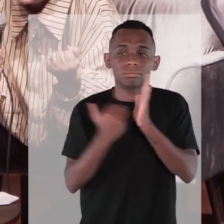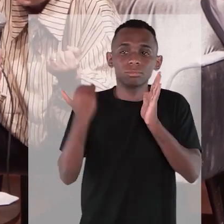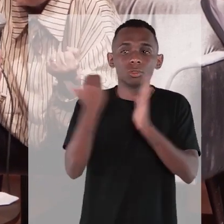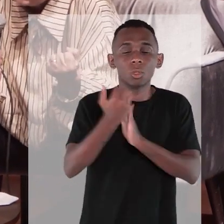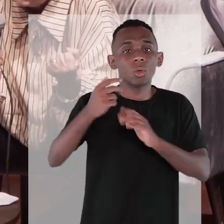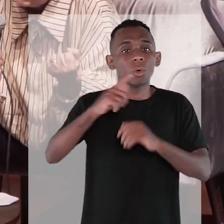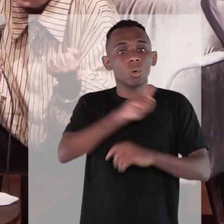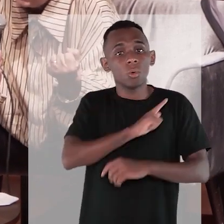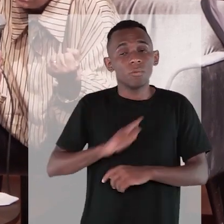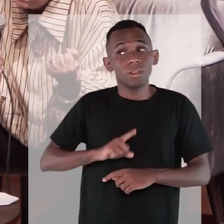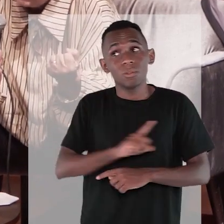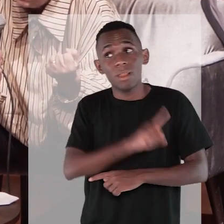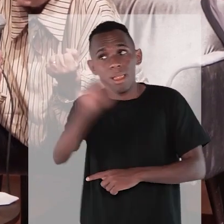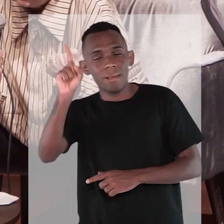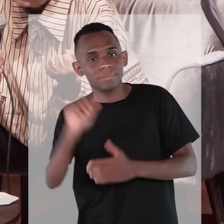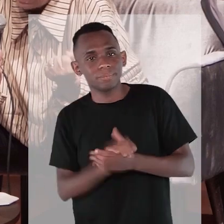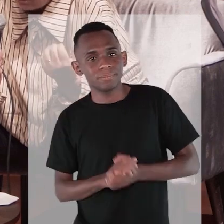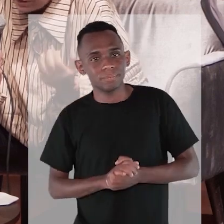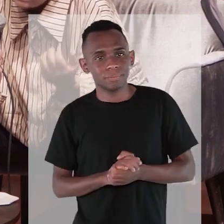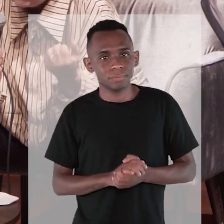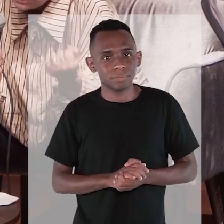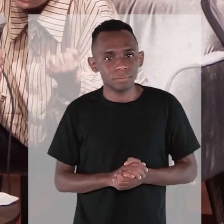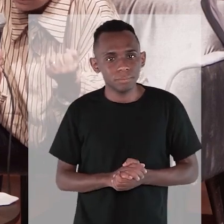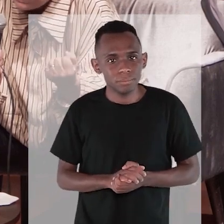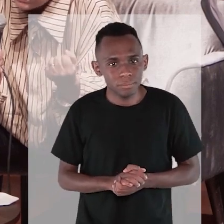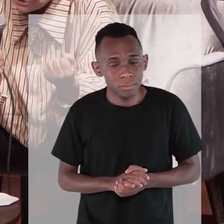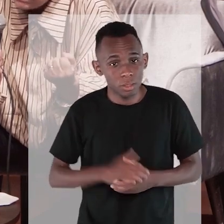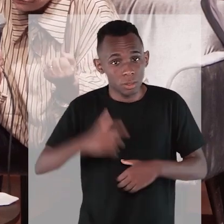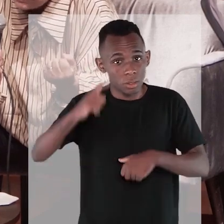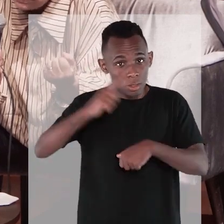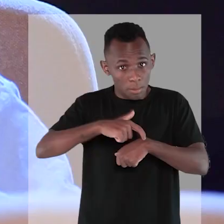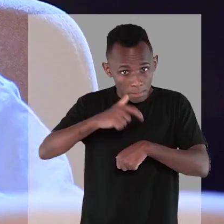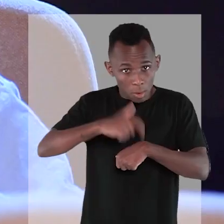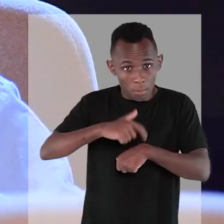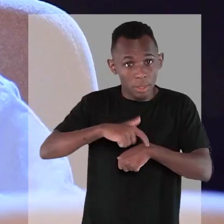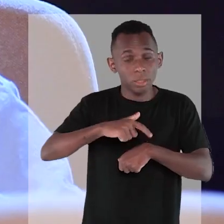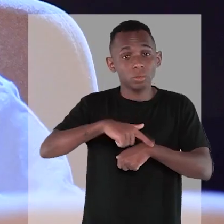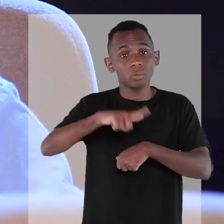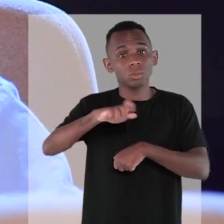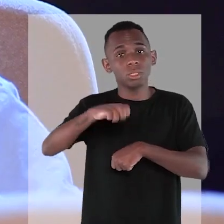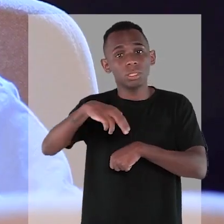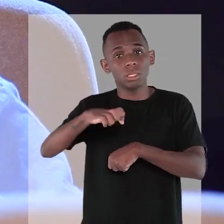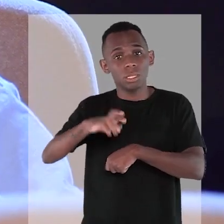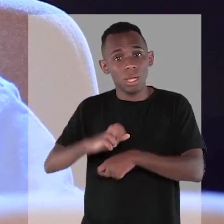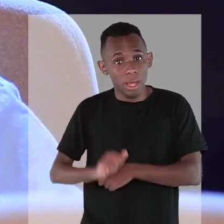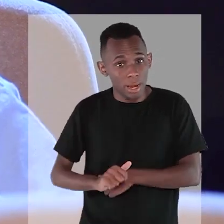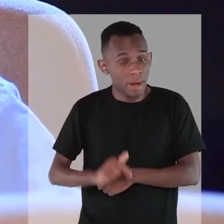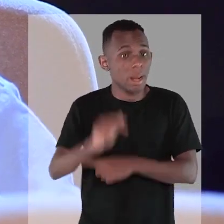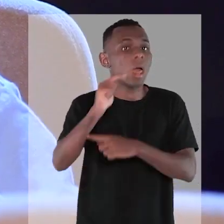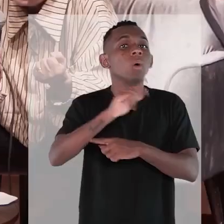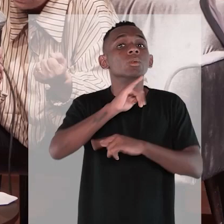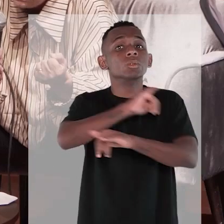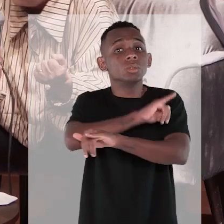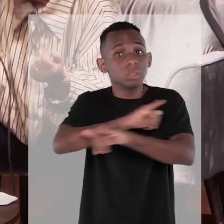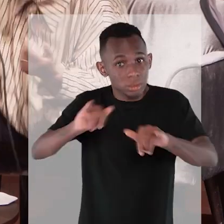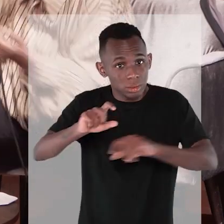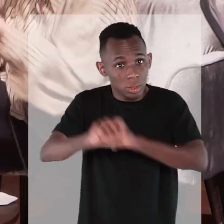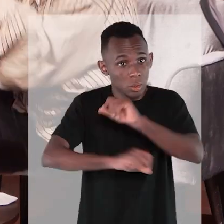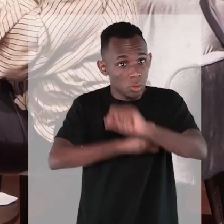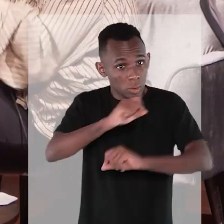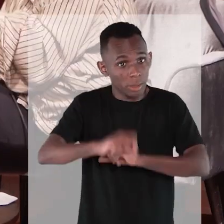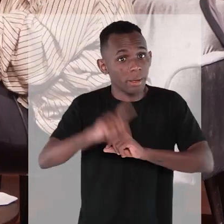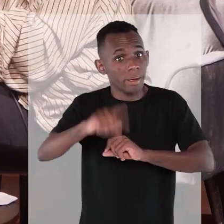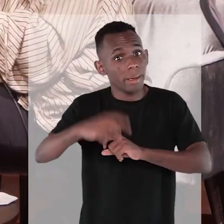ouvimos a reserva. A hora que um general da ativa disser alguma coisa, é